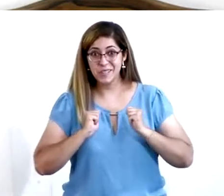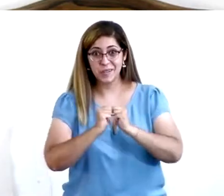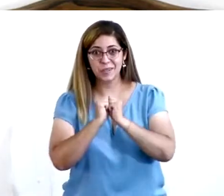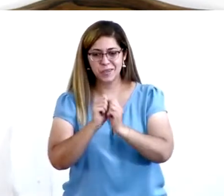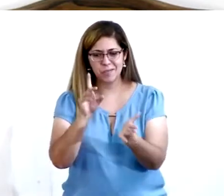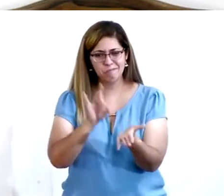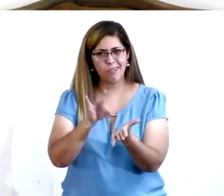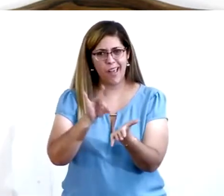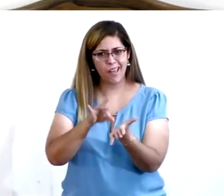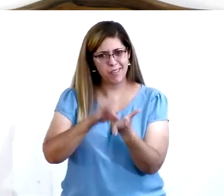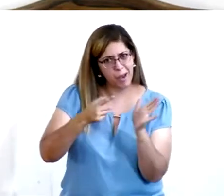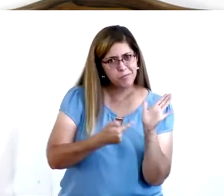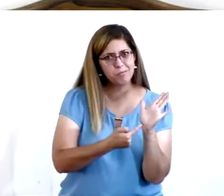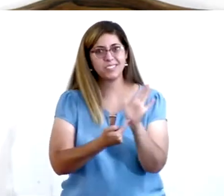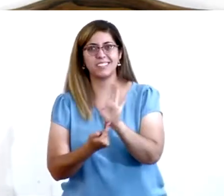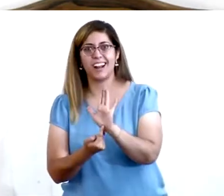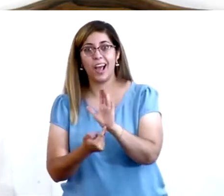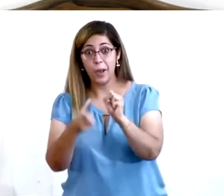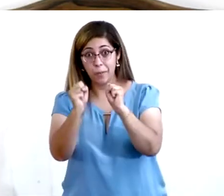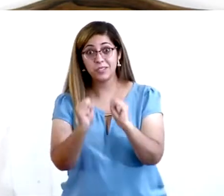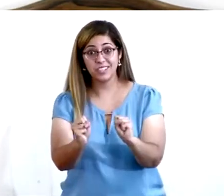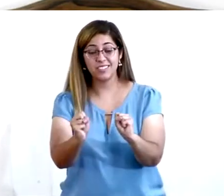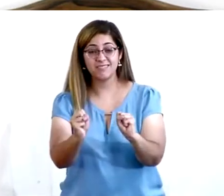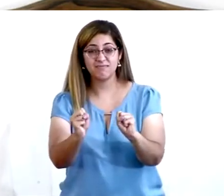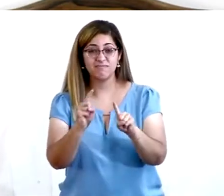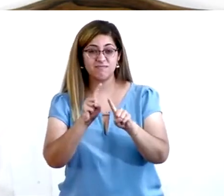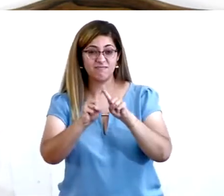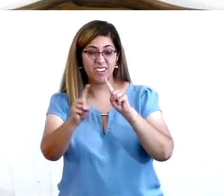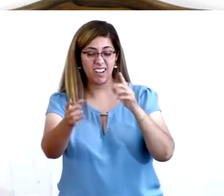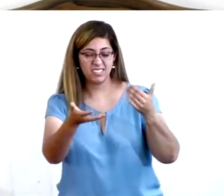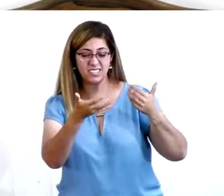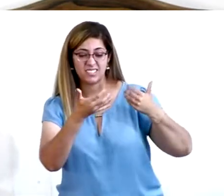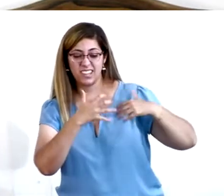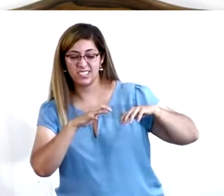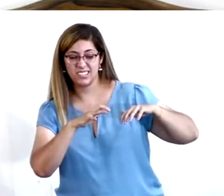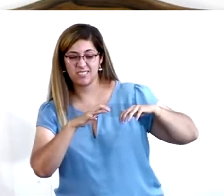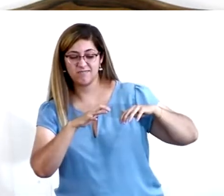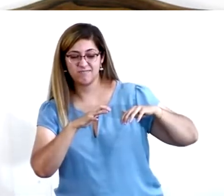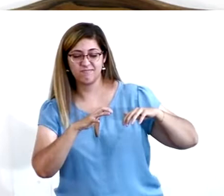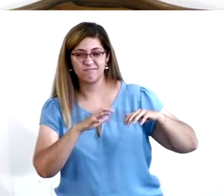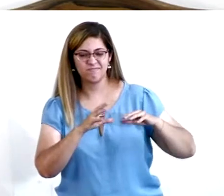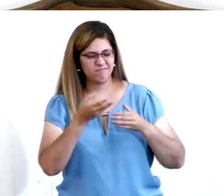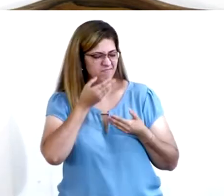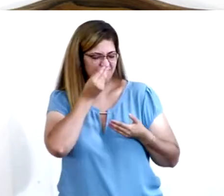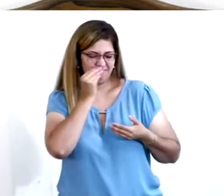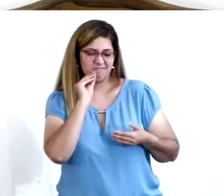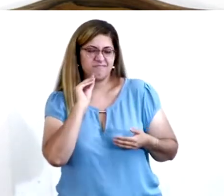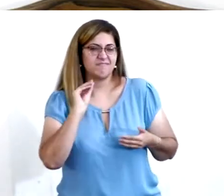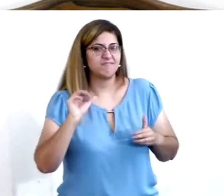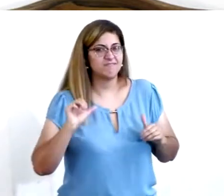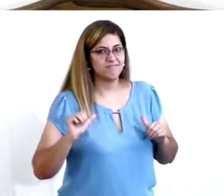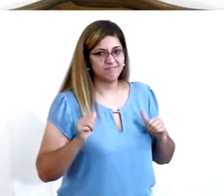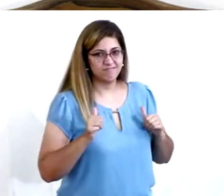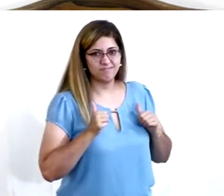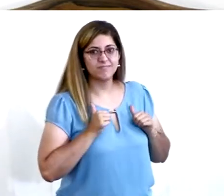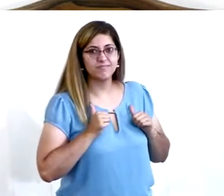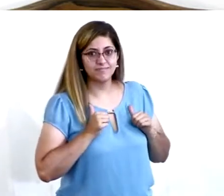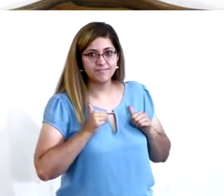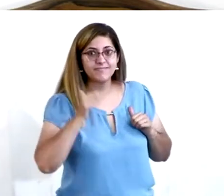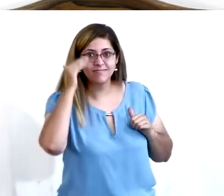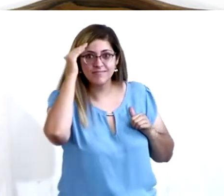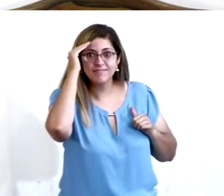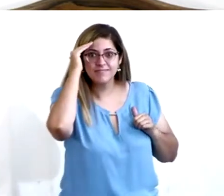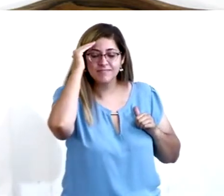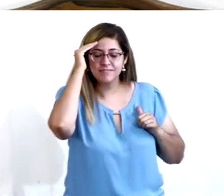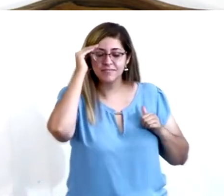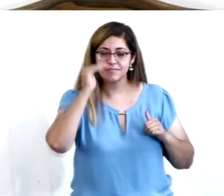serem pessoas de verdade, mas escolheram o engano. A minha oração é que ninguém